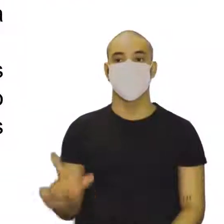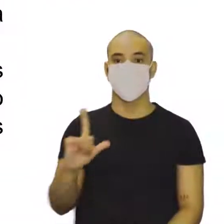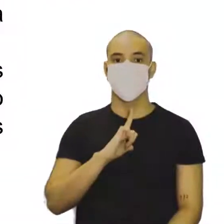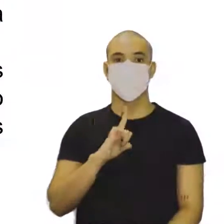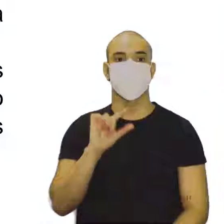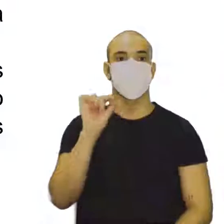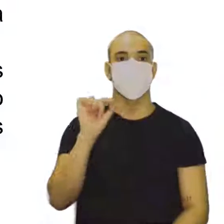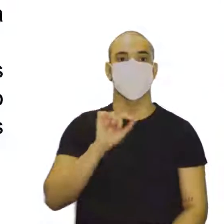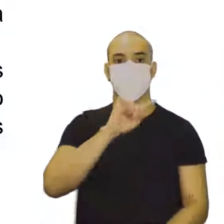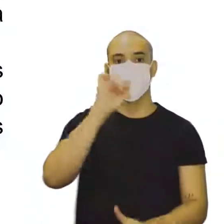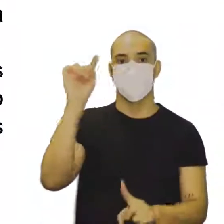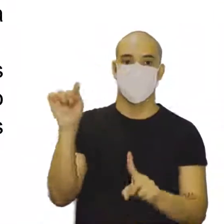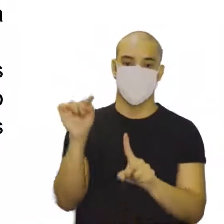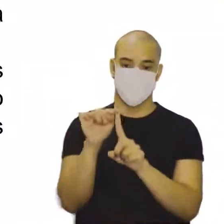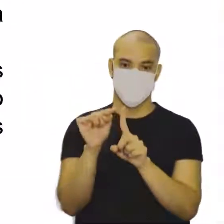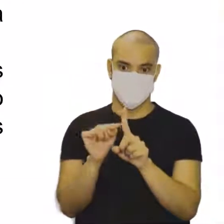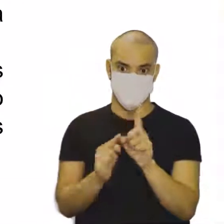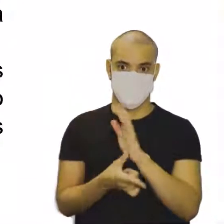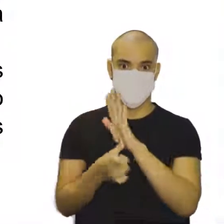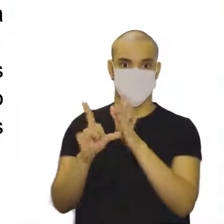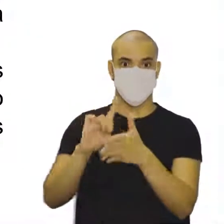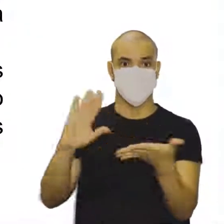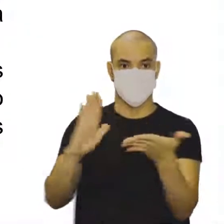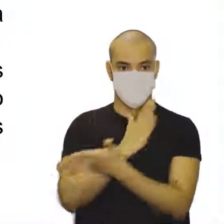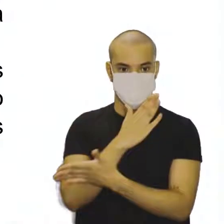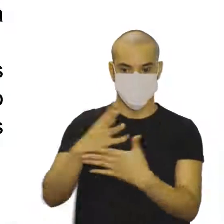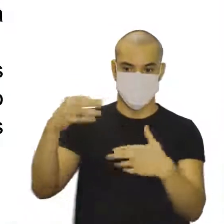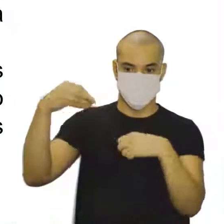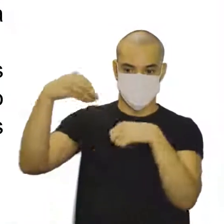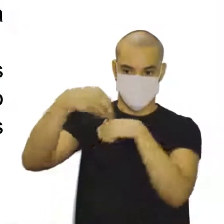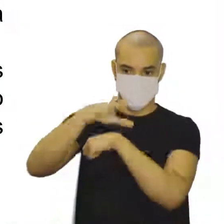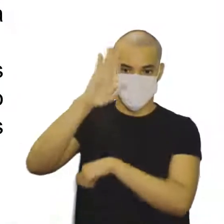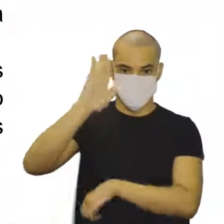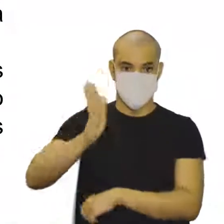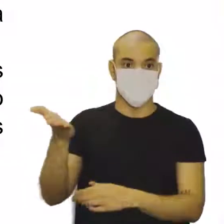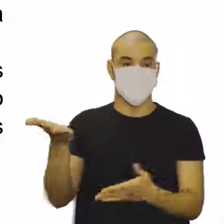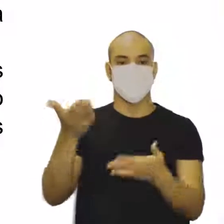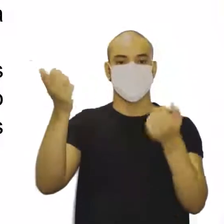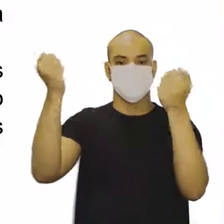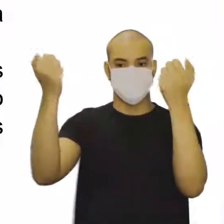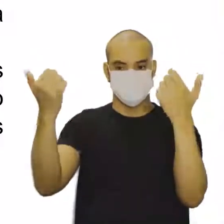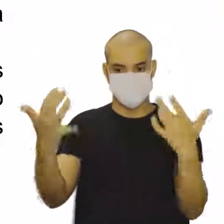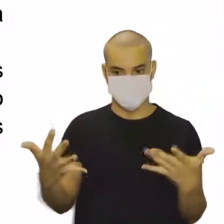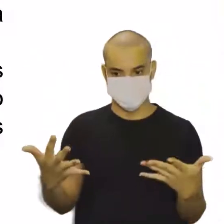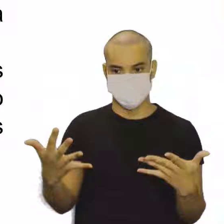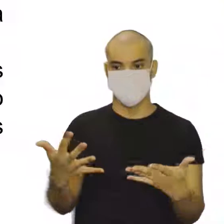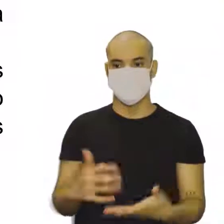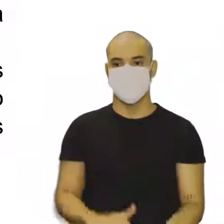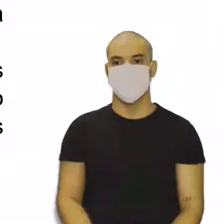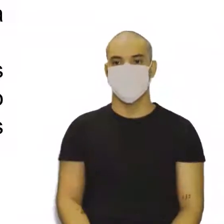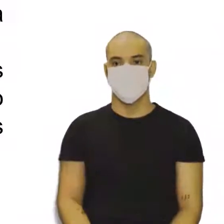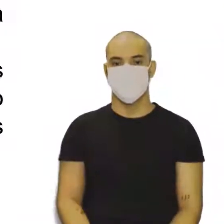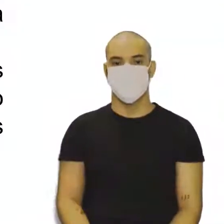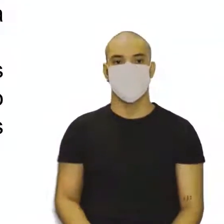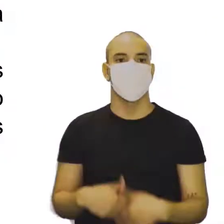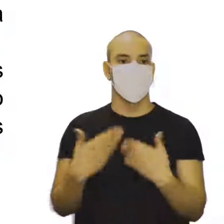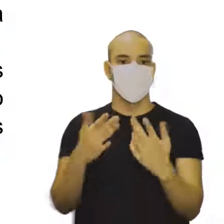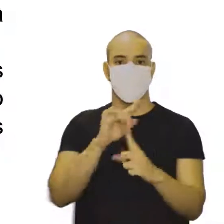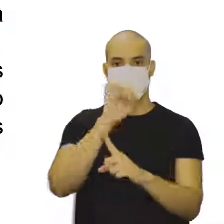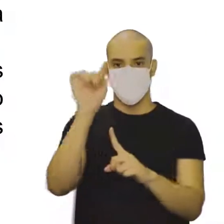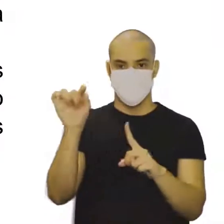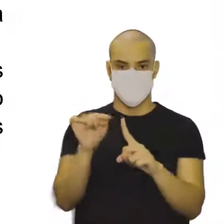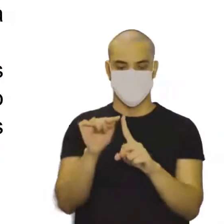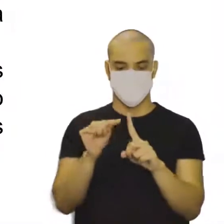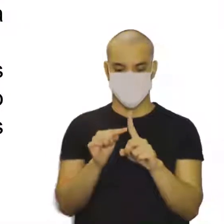então os objetivos. Eu tinha falado para vocês alguns, mas aqui a gente vai exemplificar melhor os objetivos